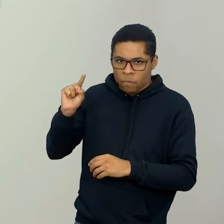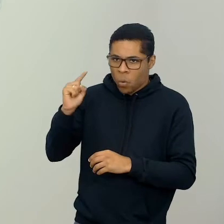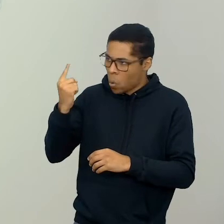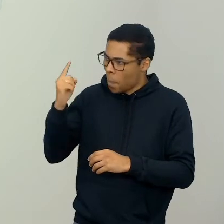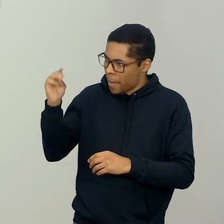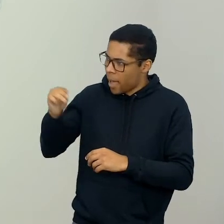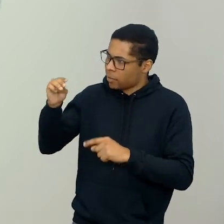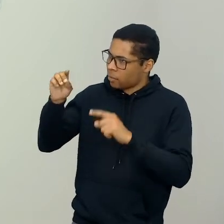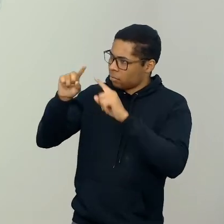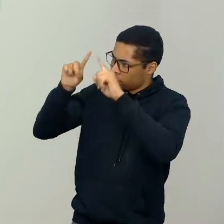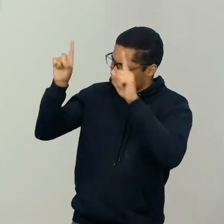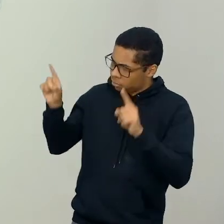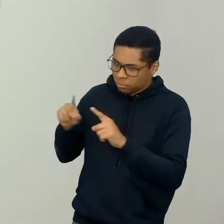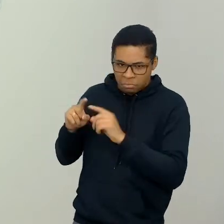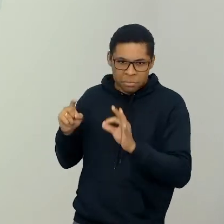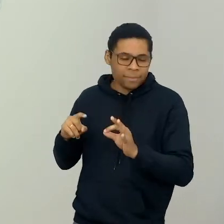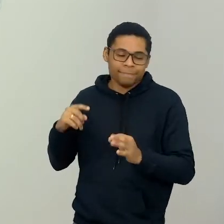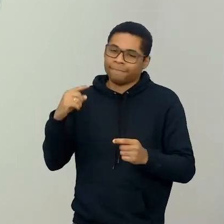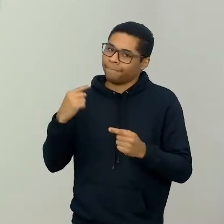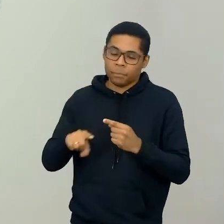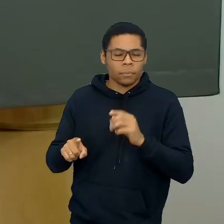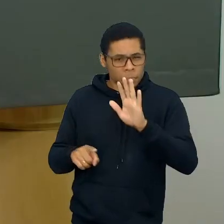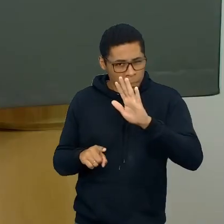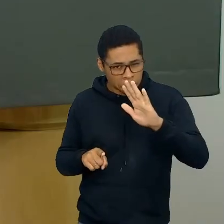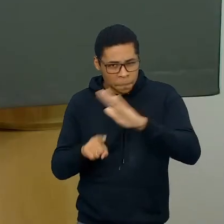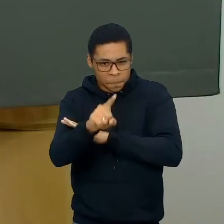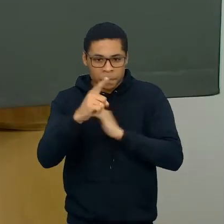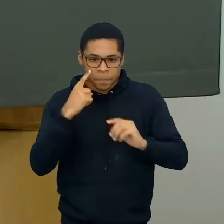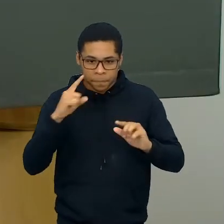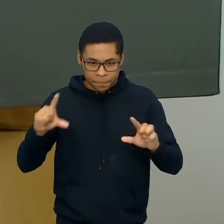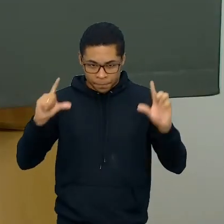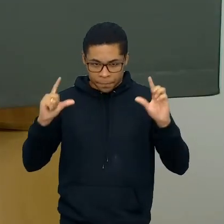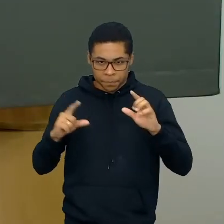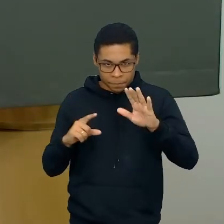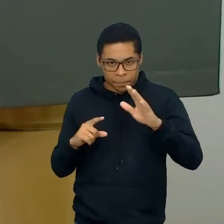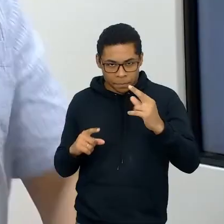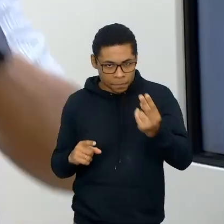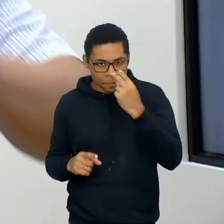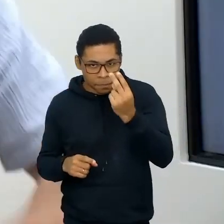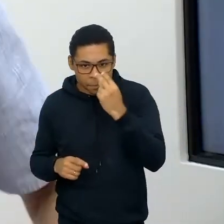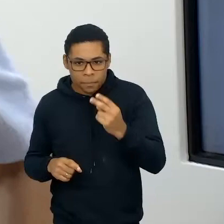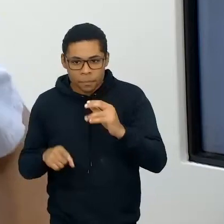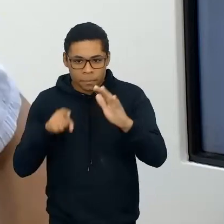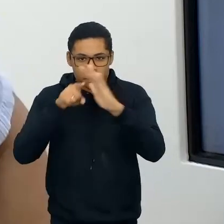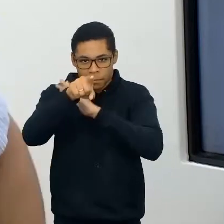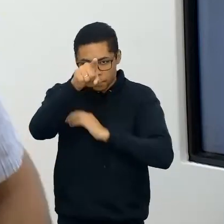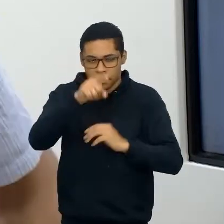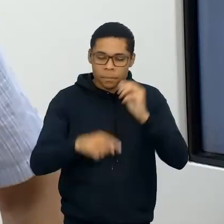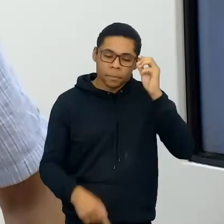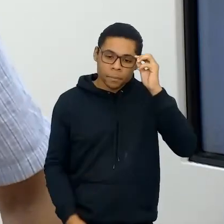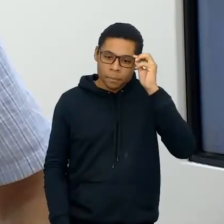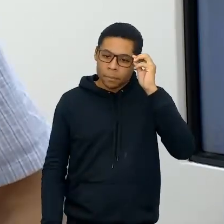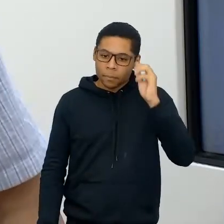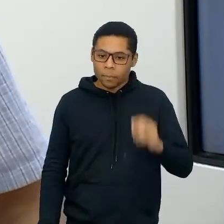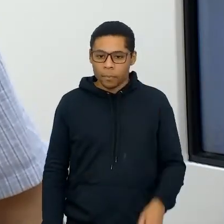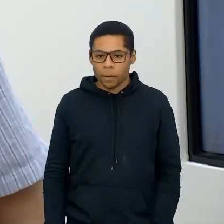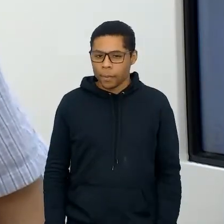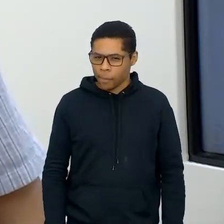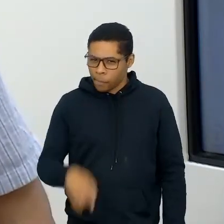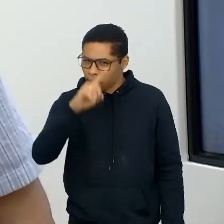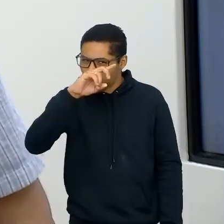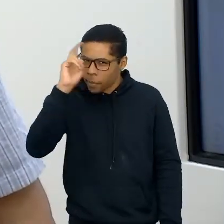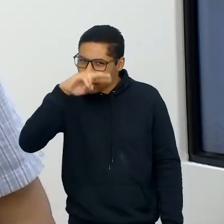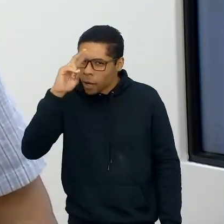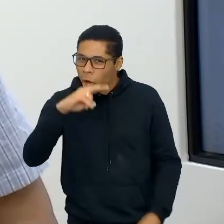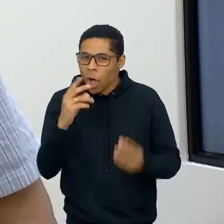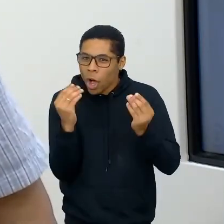nenhum. Aliás, deixa eu perguntar uma coisa para você. Volta aqui em detalhe. Vou perguntar uma coisa para você. Você lembra como é